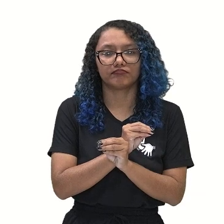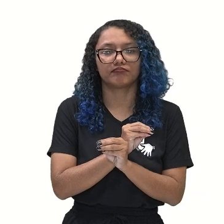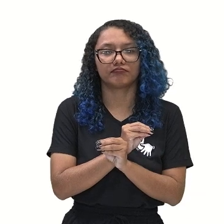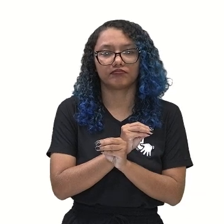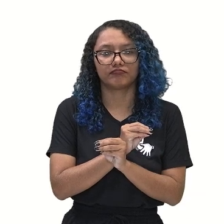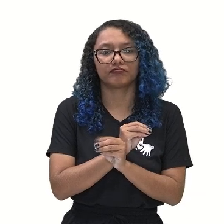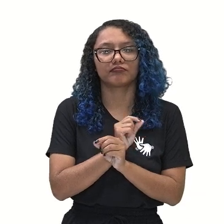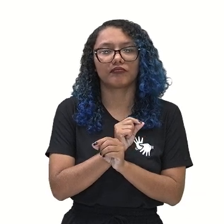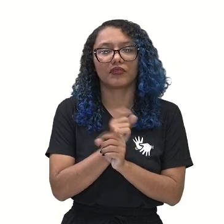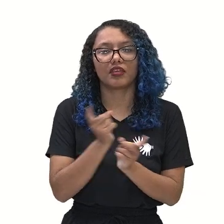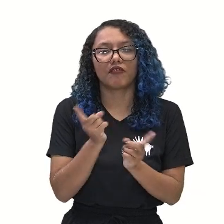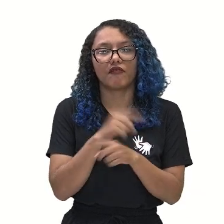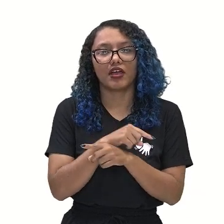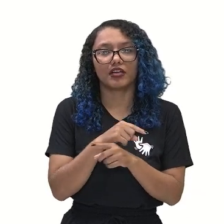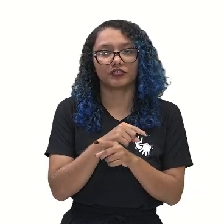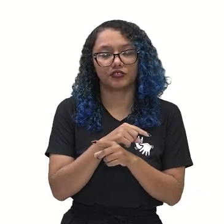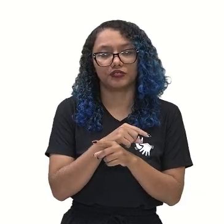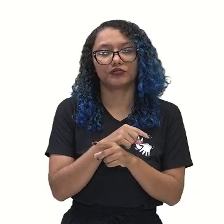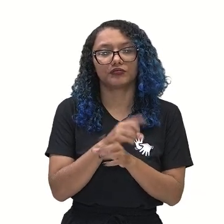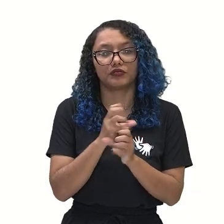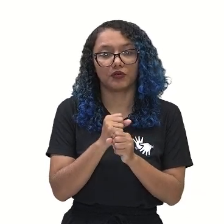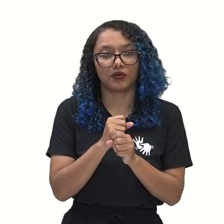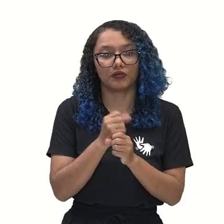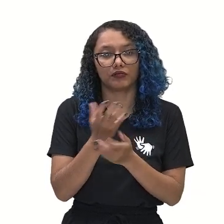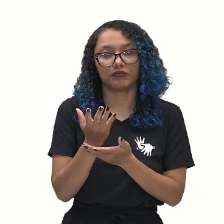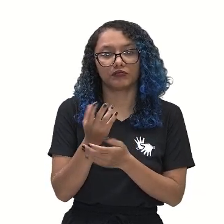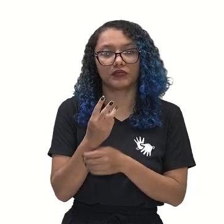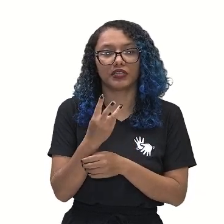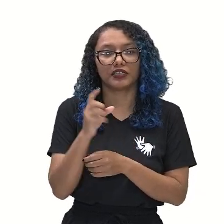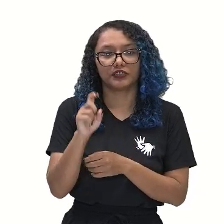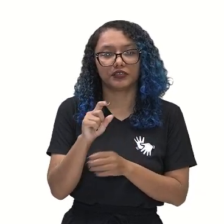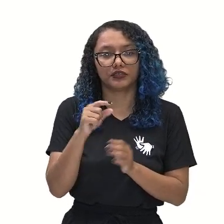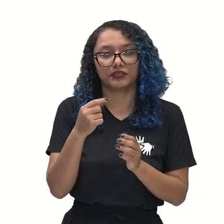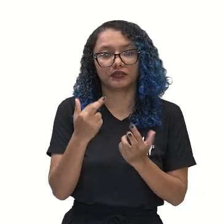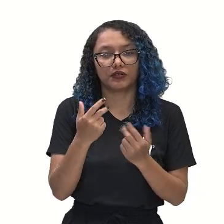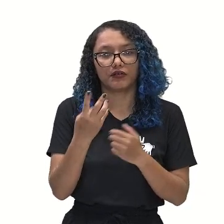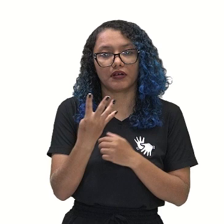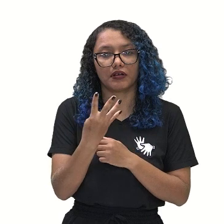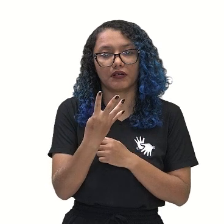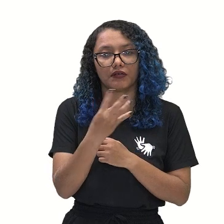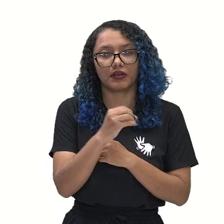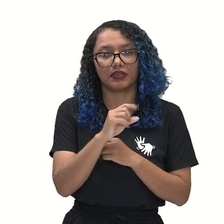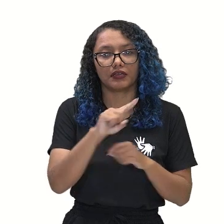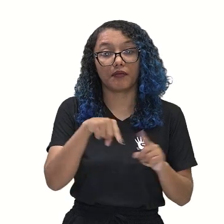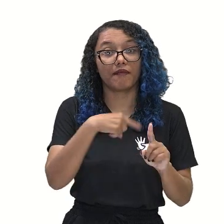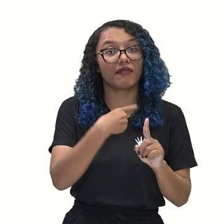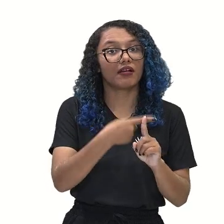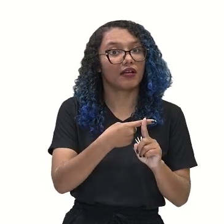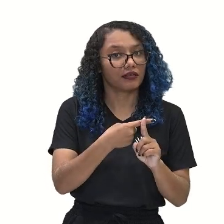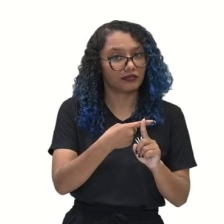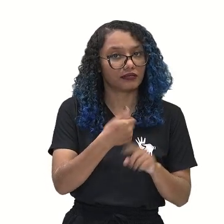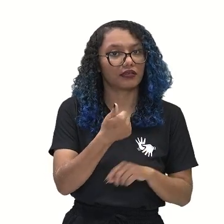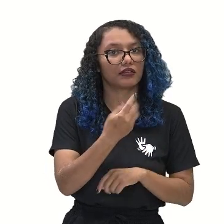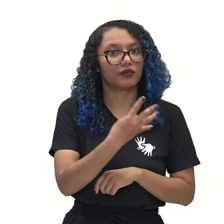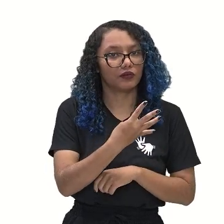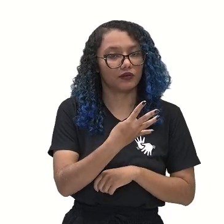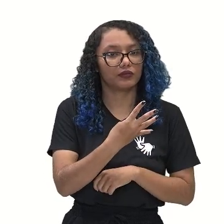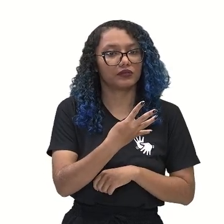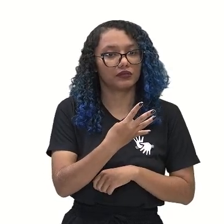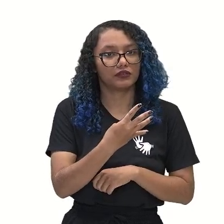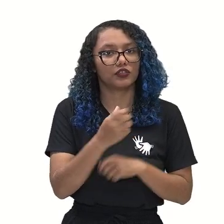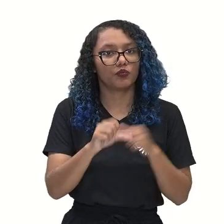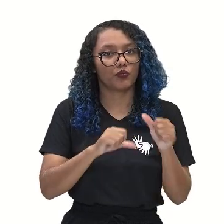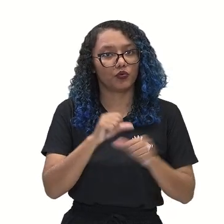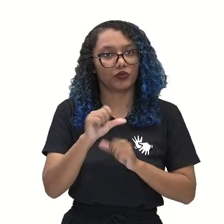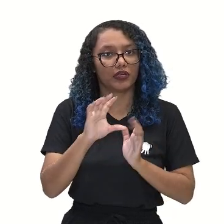Com a operação inversa, ó, 3x igual a 40 mais 14, ou